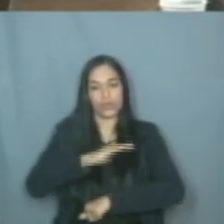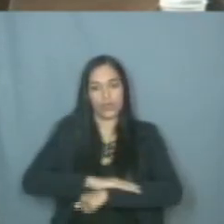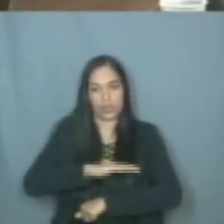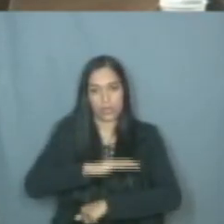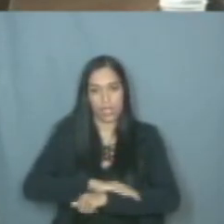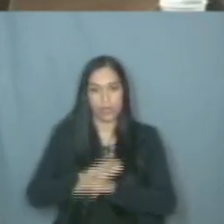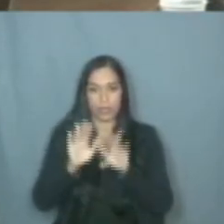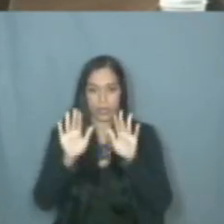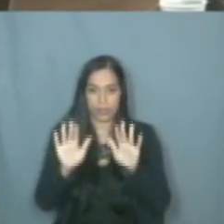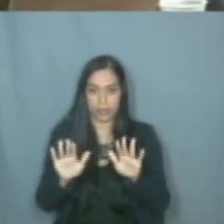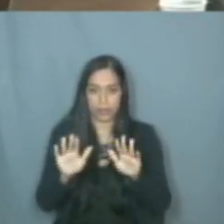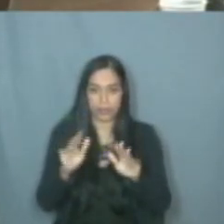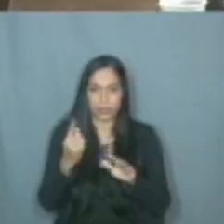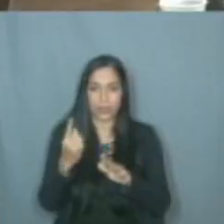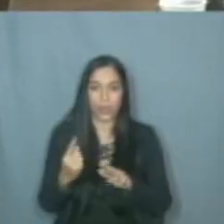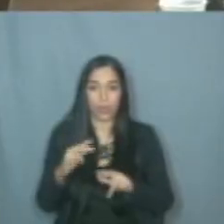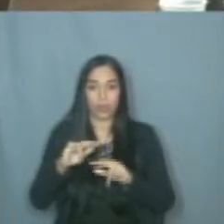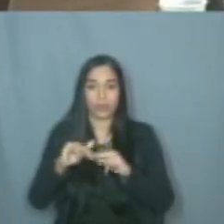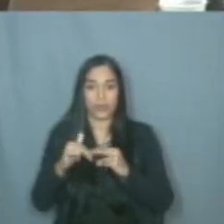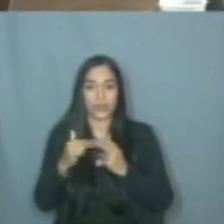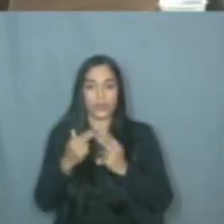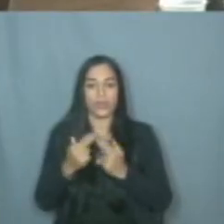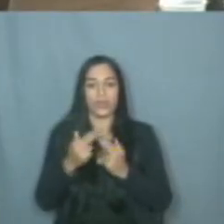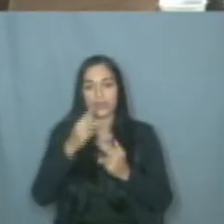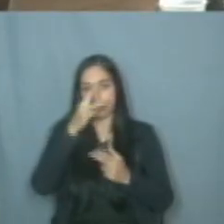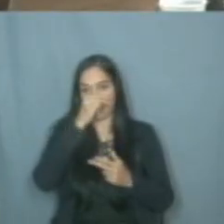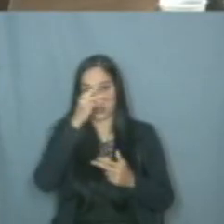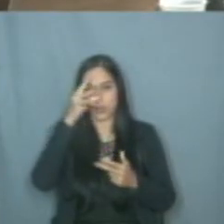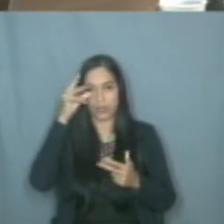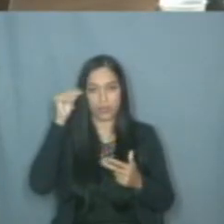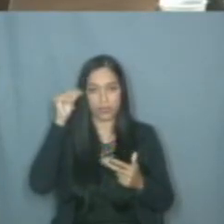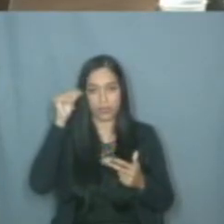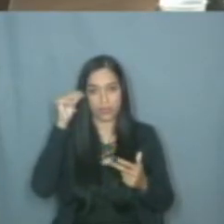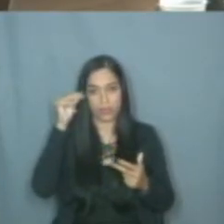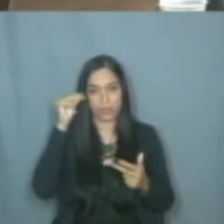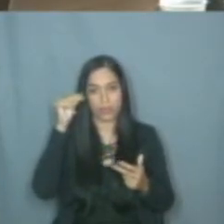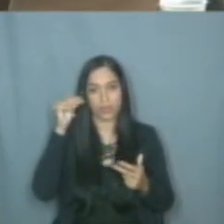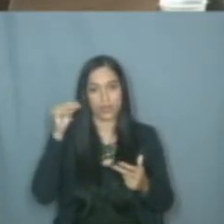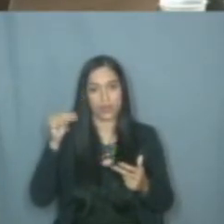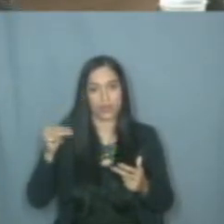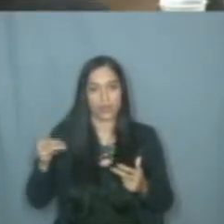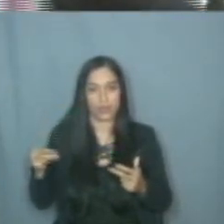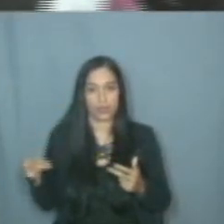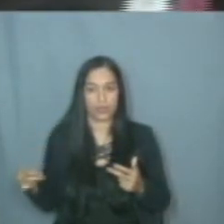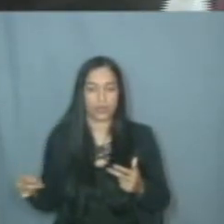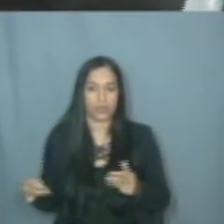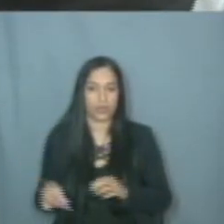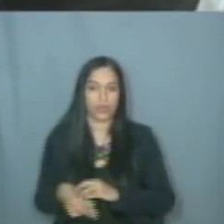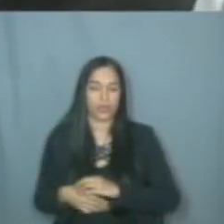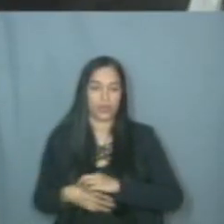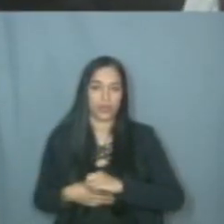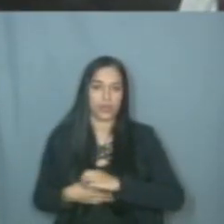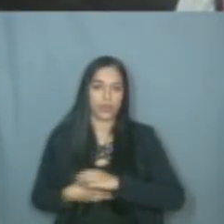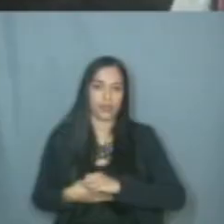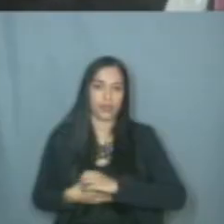Só há um motivo pelo qual a prefeitura não deve... Só um minutinho.